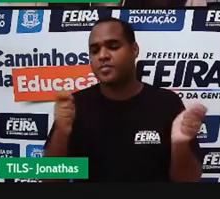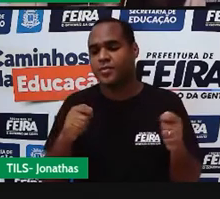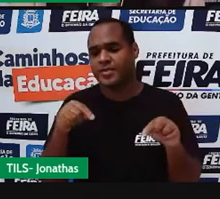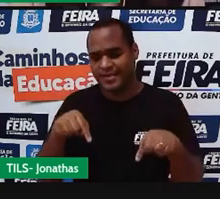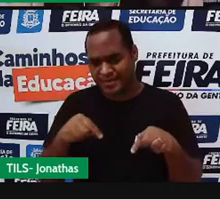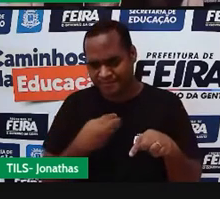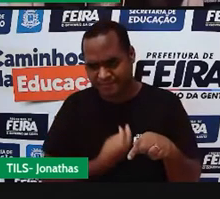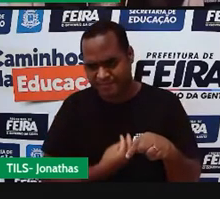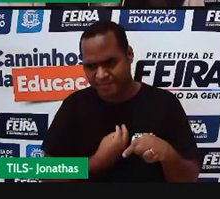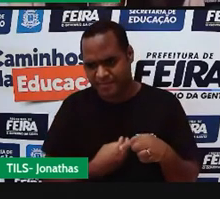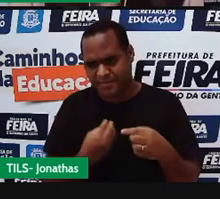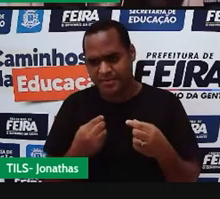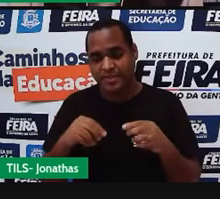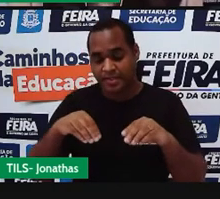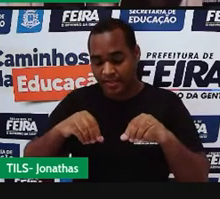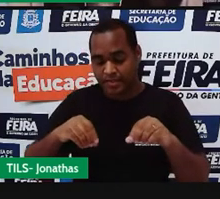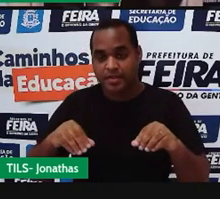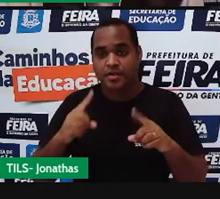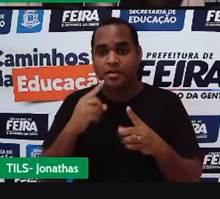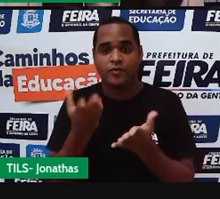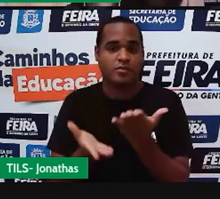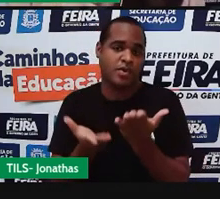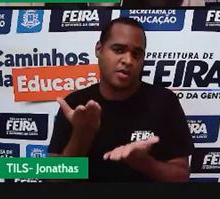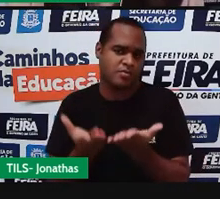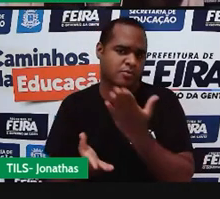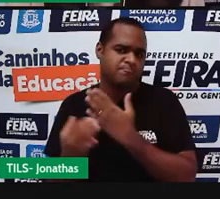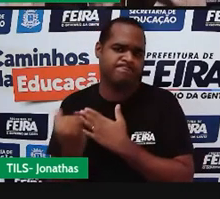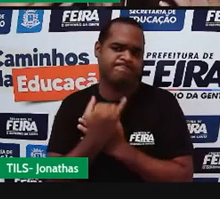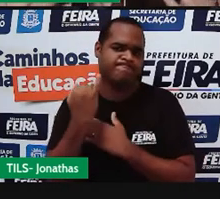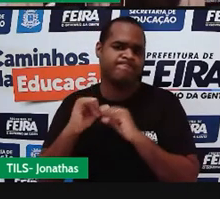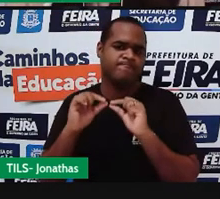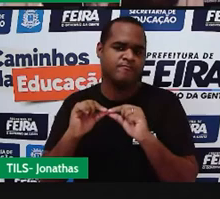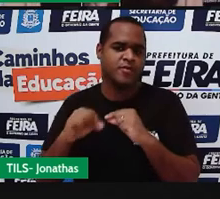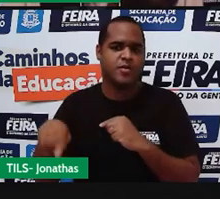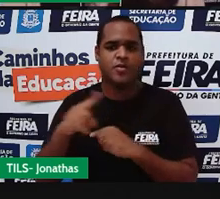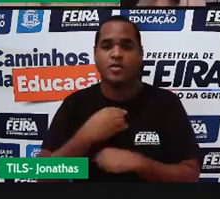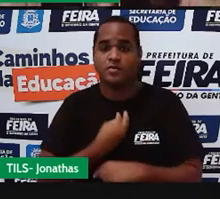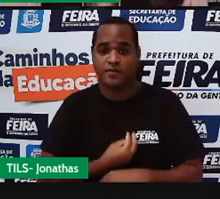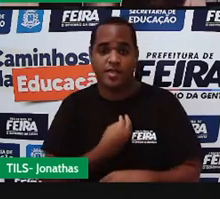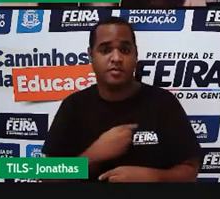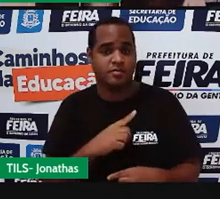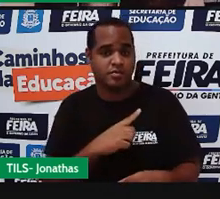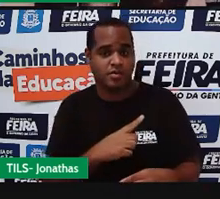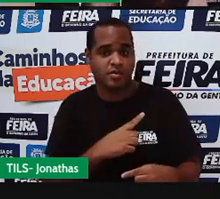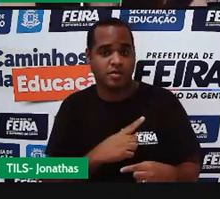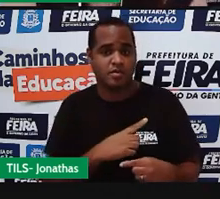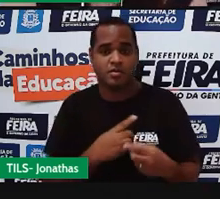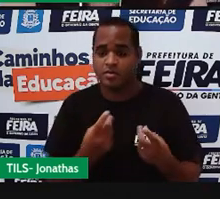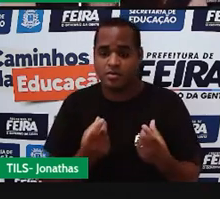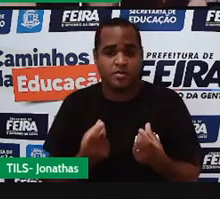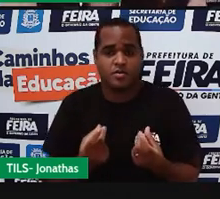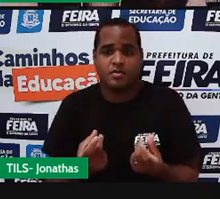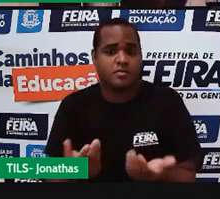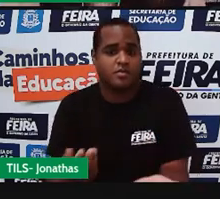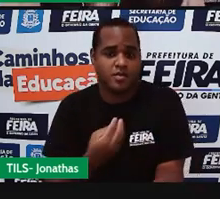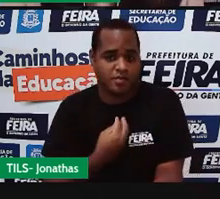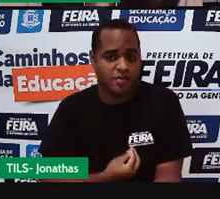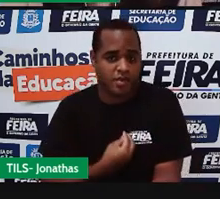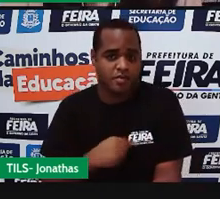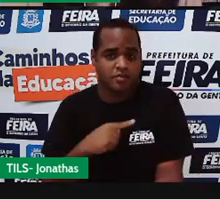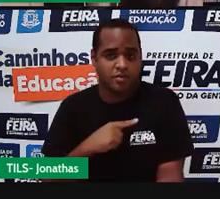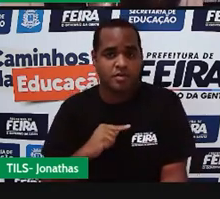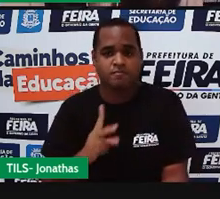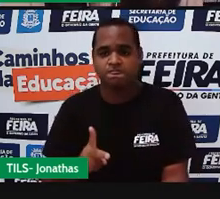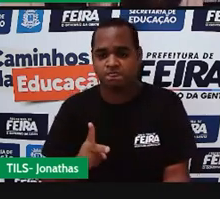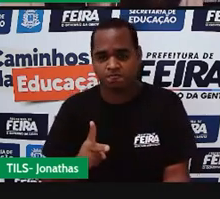aqui na terra é manter-se em equilíbrio termodinâmico para garantir que a nossa espécie que a gente e as demais que vivem aqui no planeta